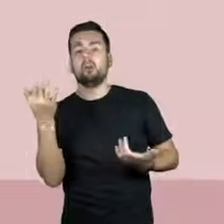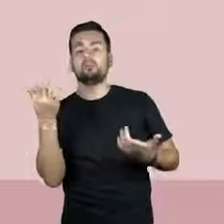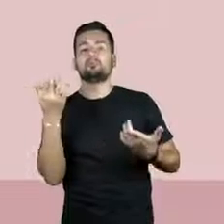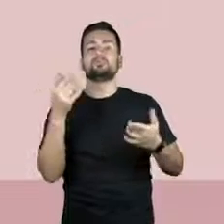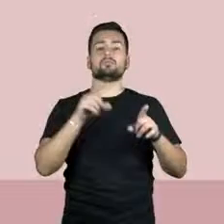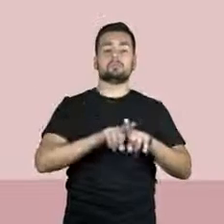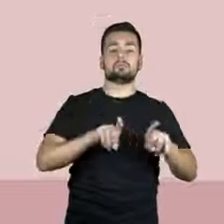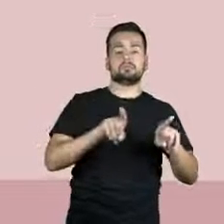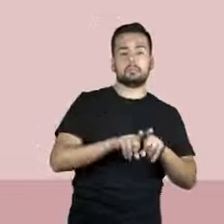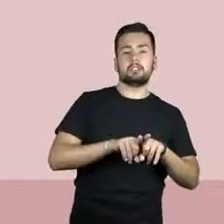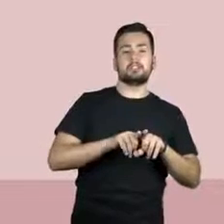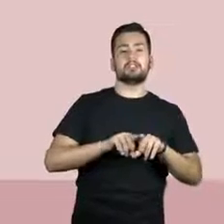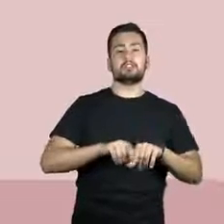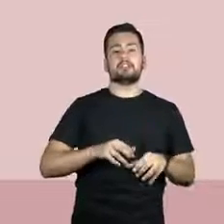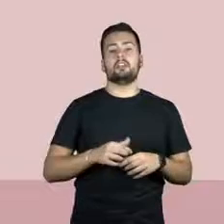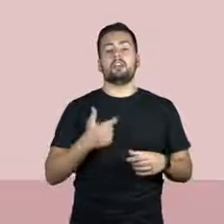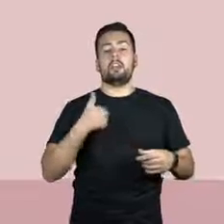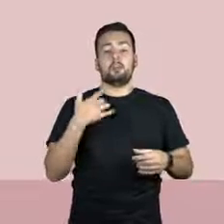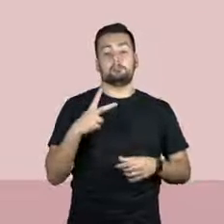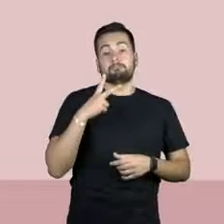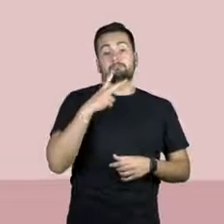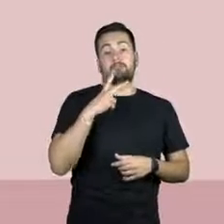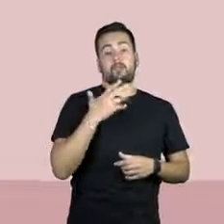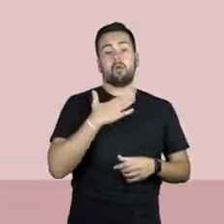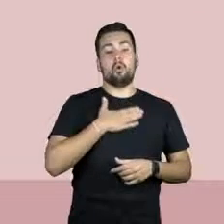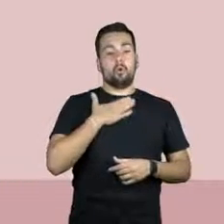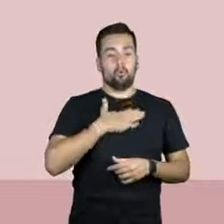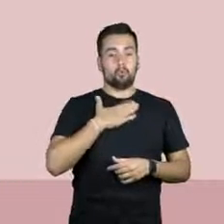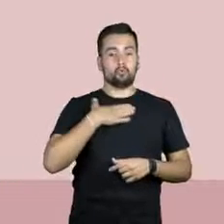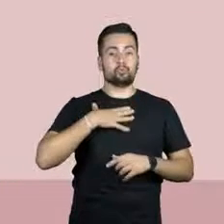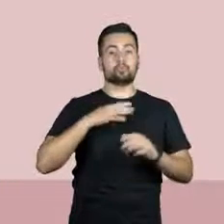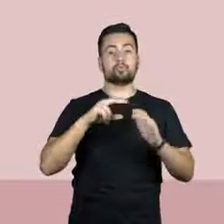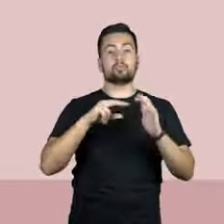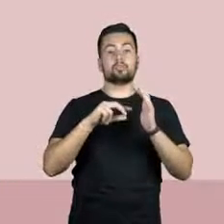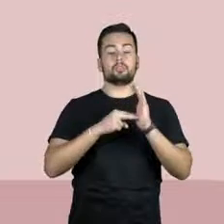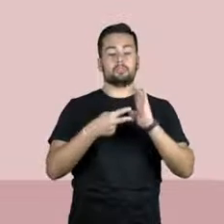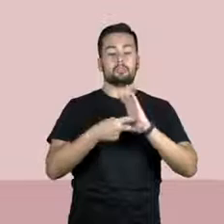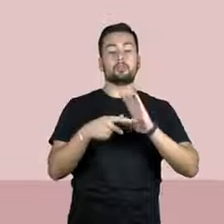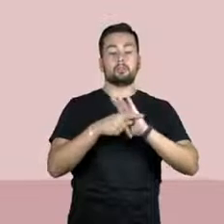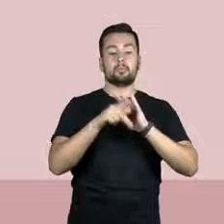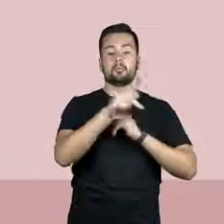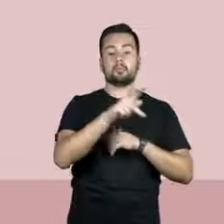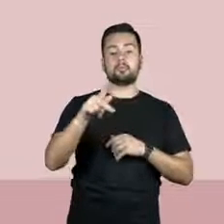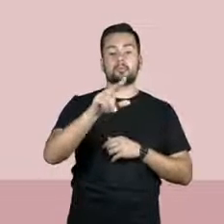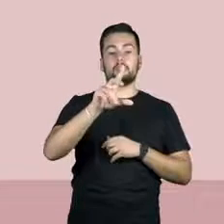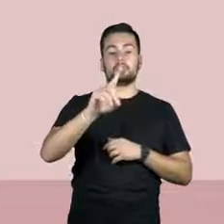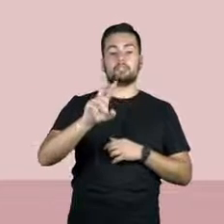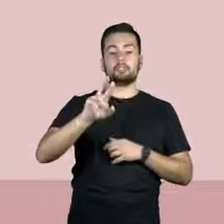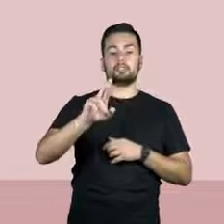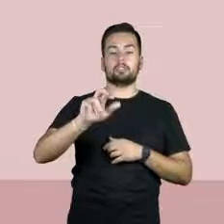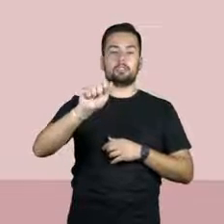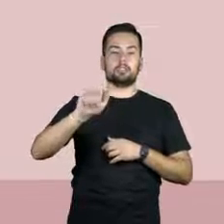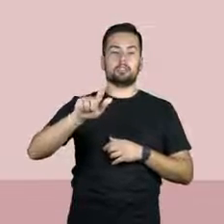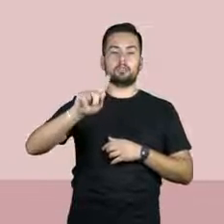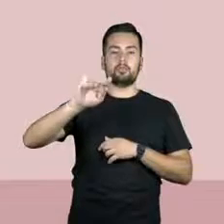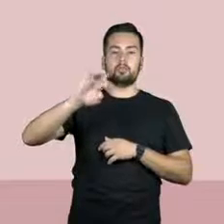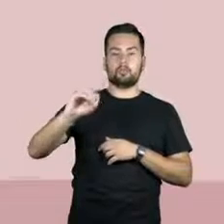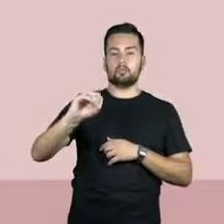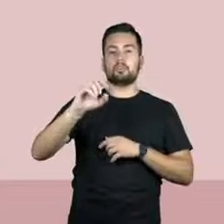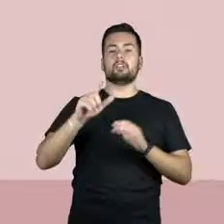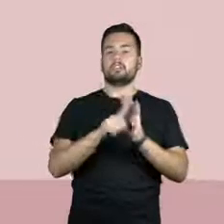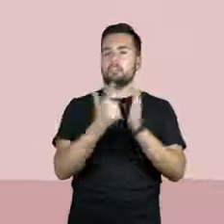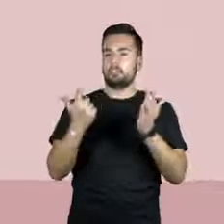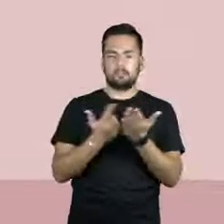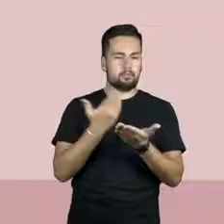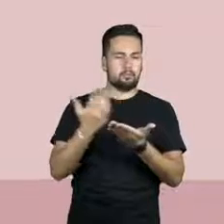tá? Eu, particularmente, gosto da definição do professor Braja, né? Ele escreveu um importante livro, o Fundamentos de